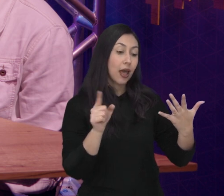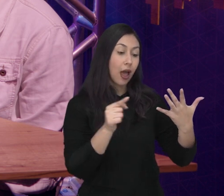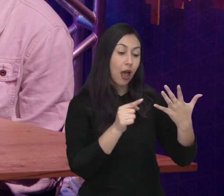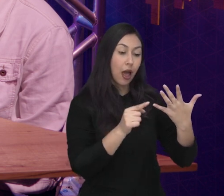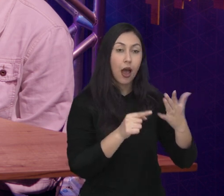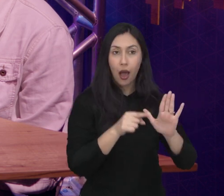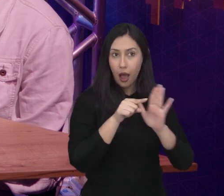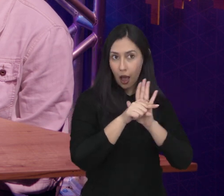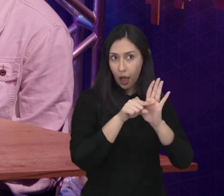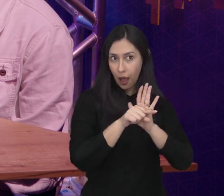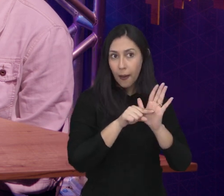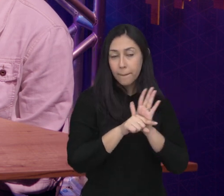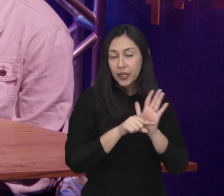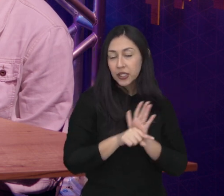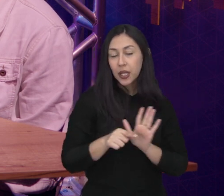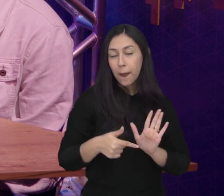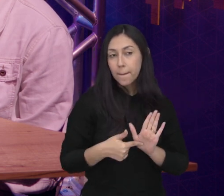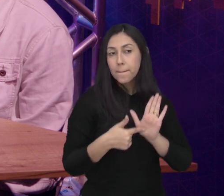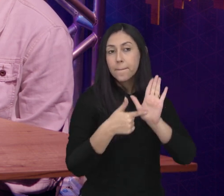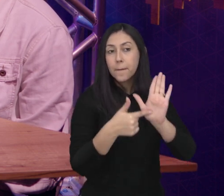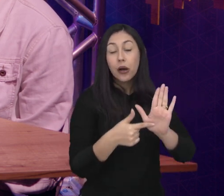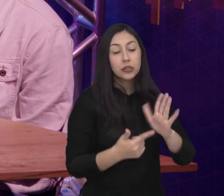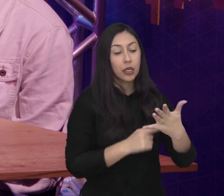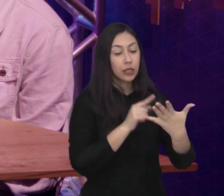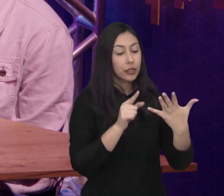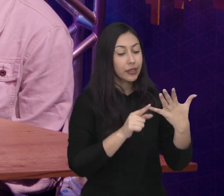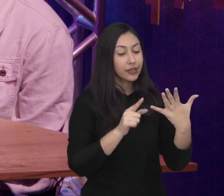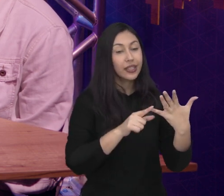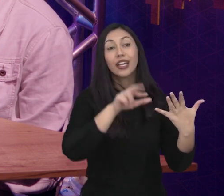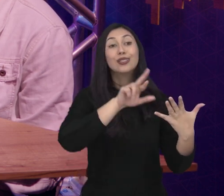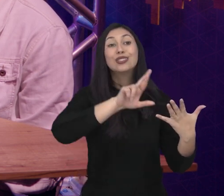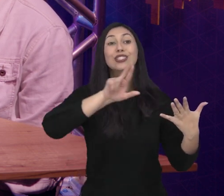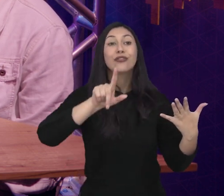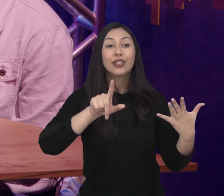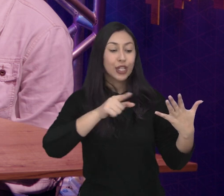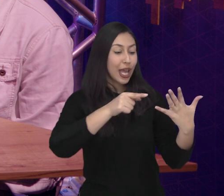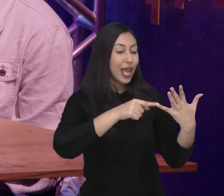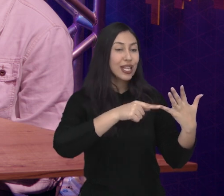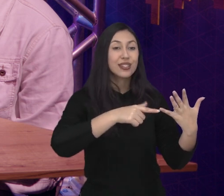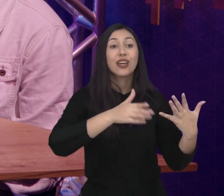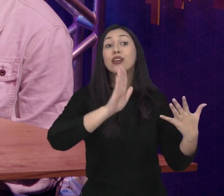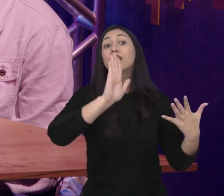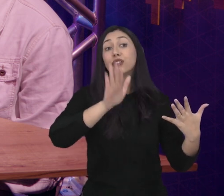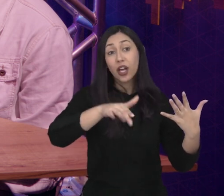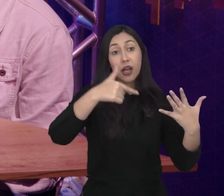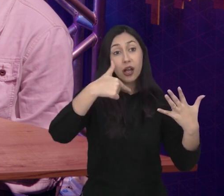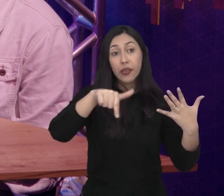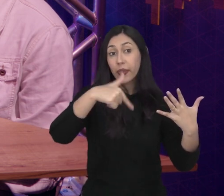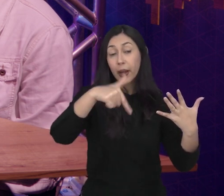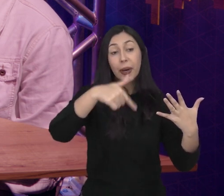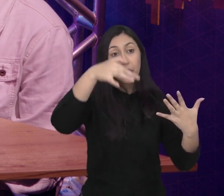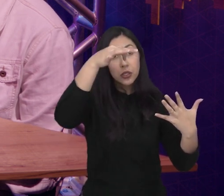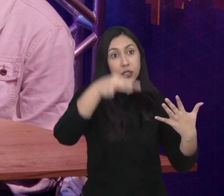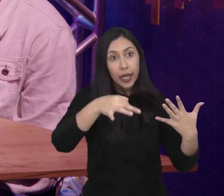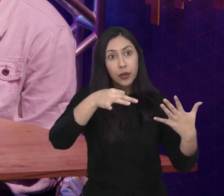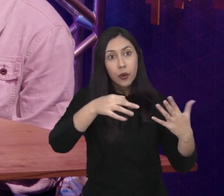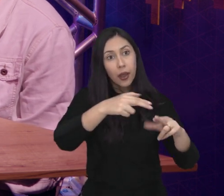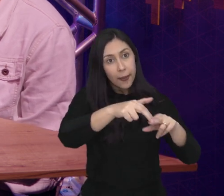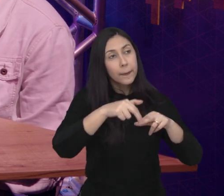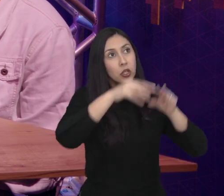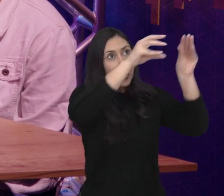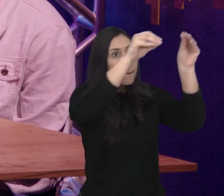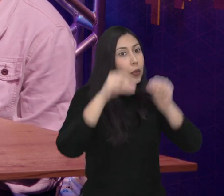que, na verdade, de acordo com a reportagem, muitos vêm já para trabalhar em